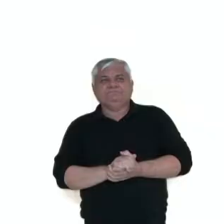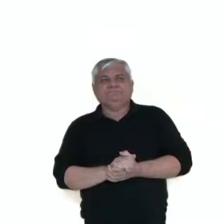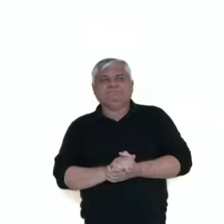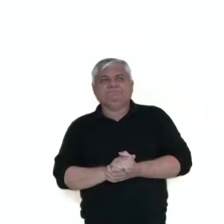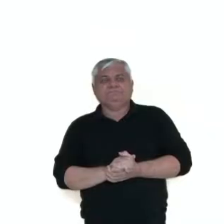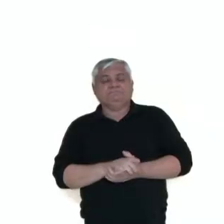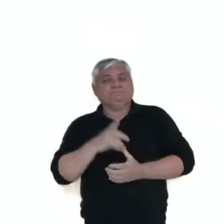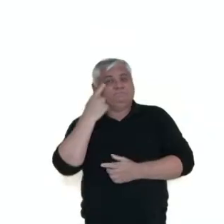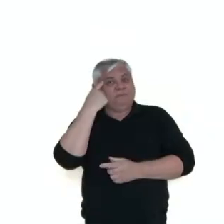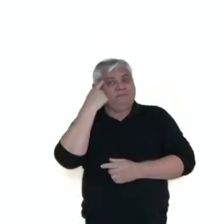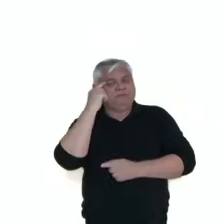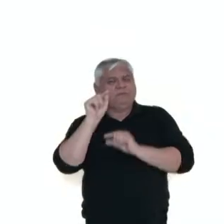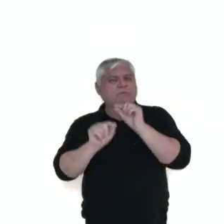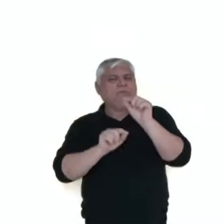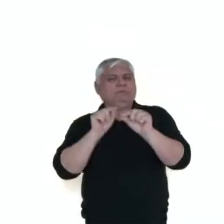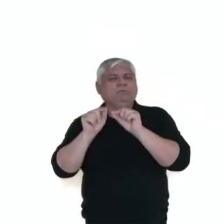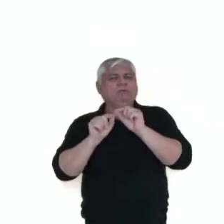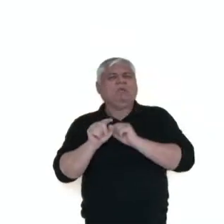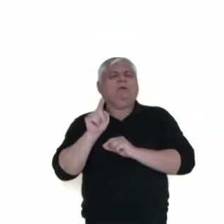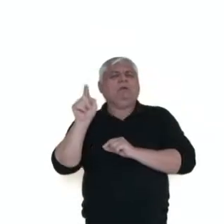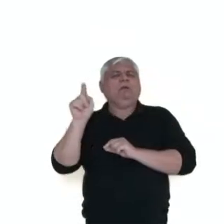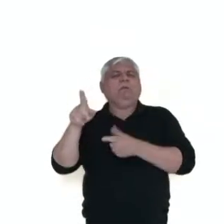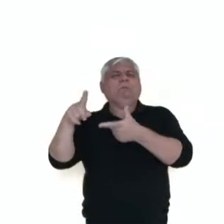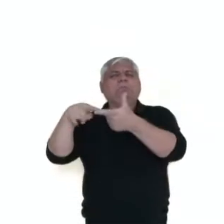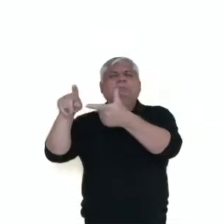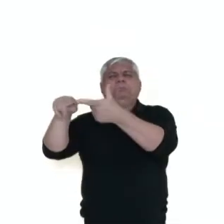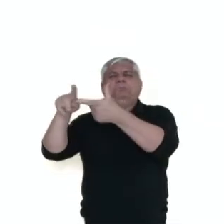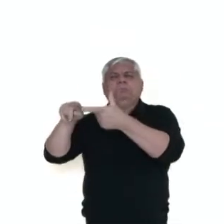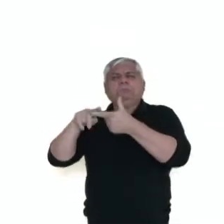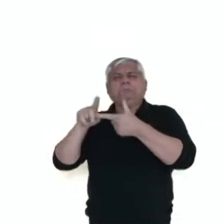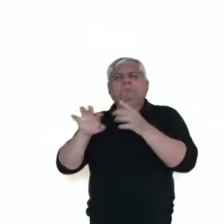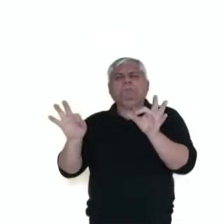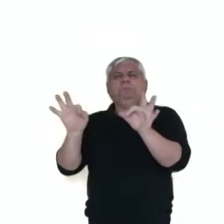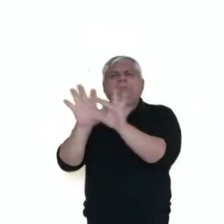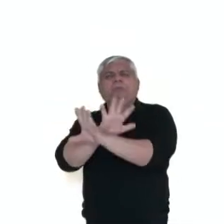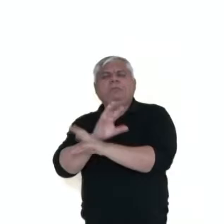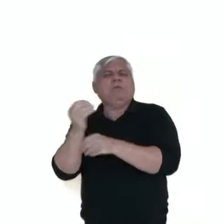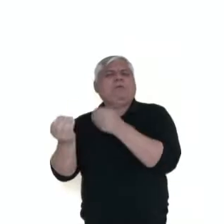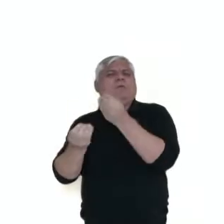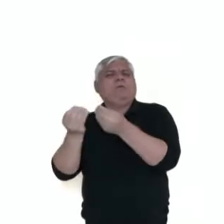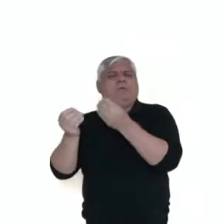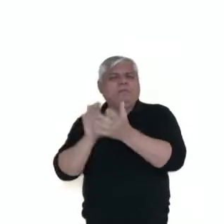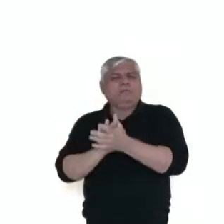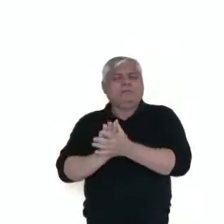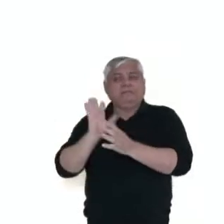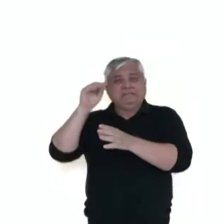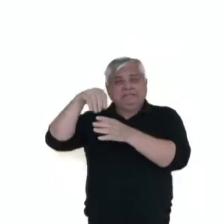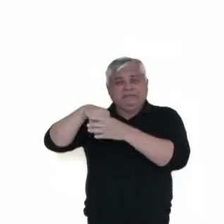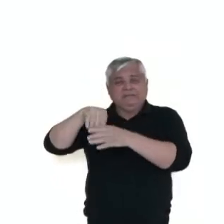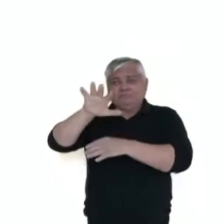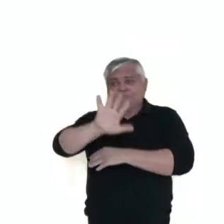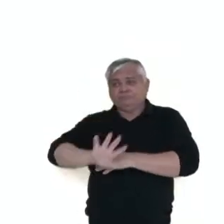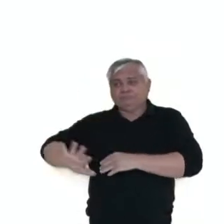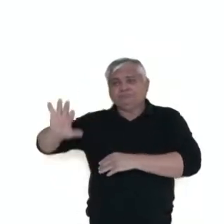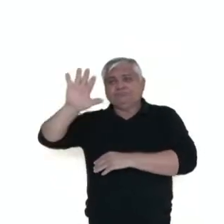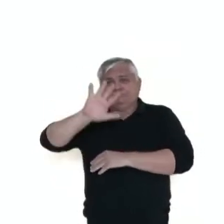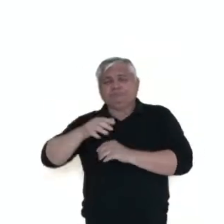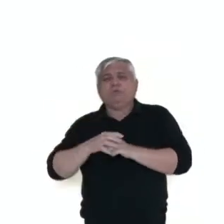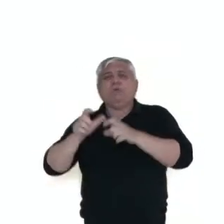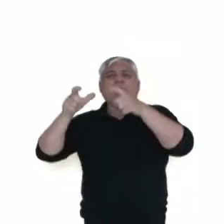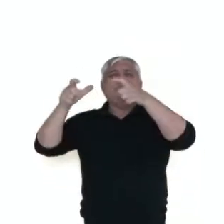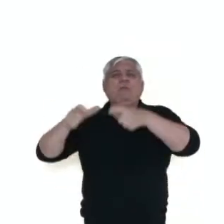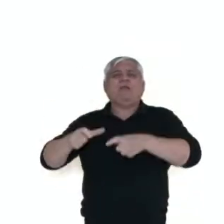Pense com cuidado. De que forma resolver os conflitos que ocorrem na região da Índia,